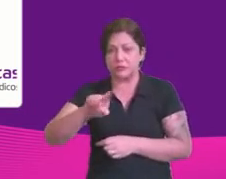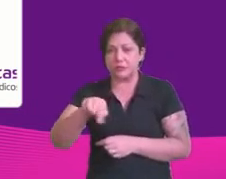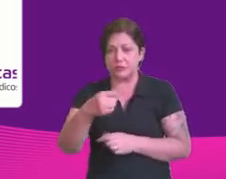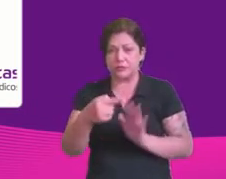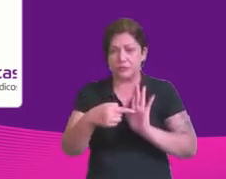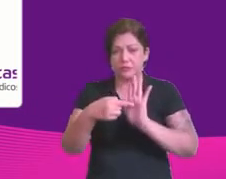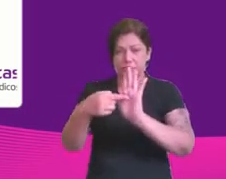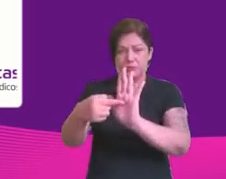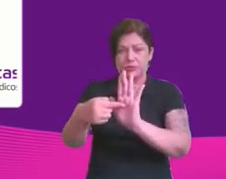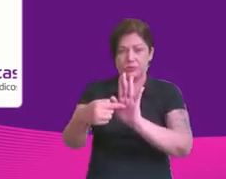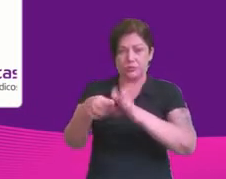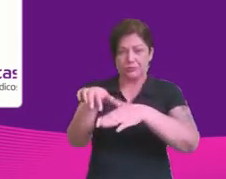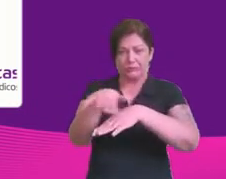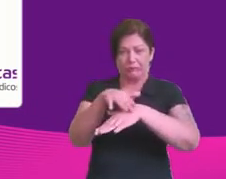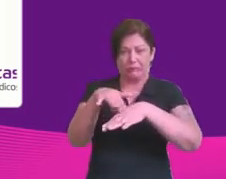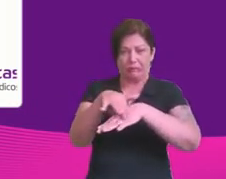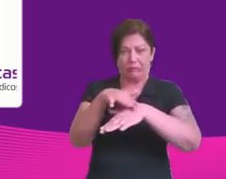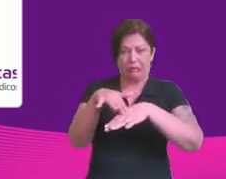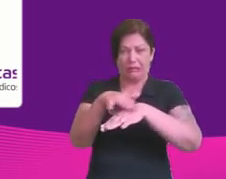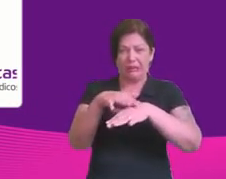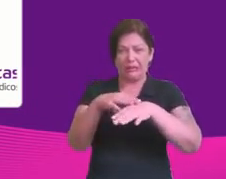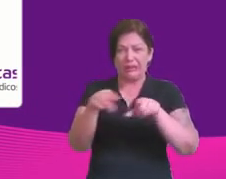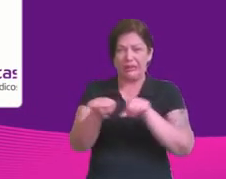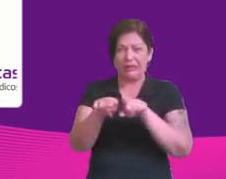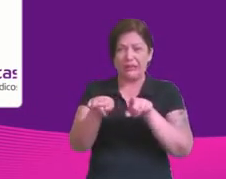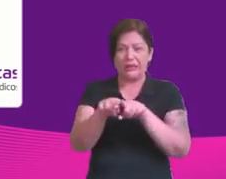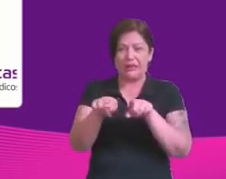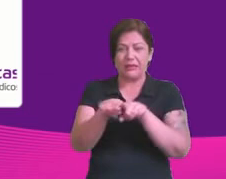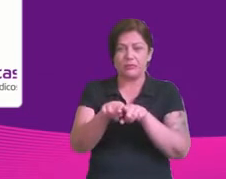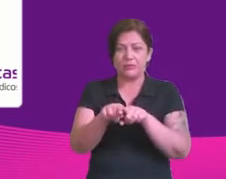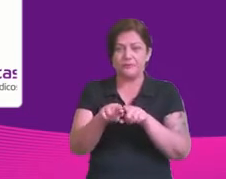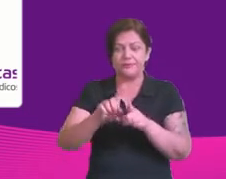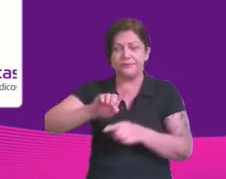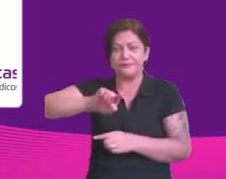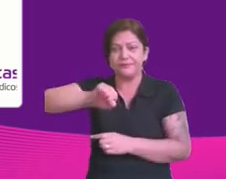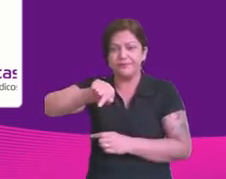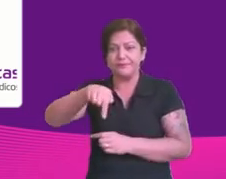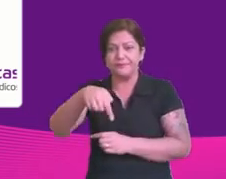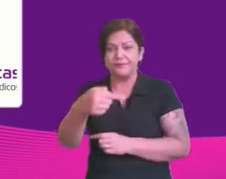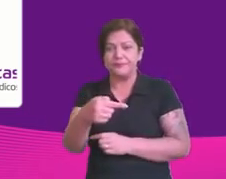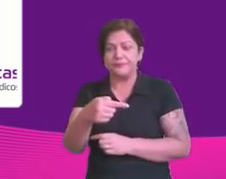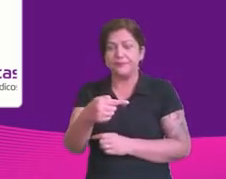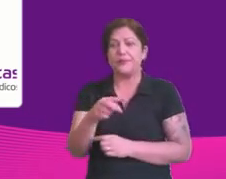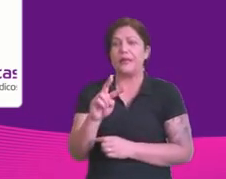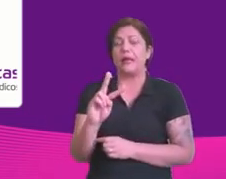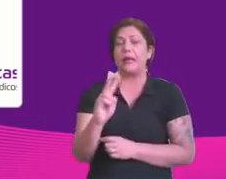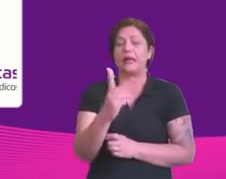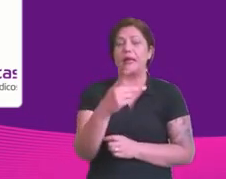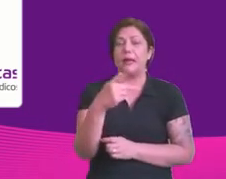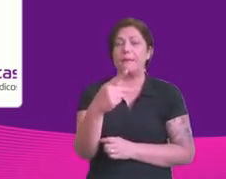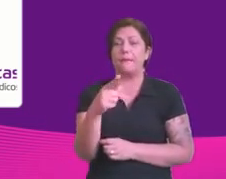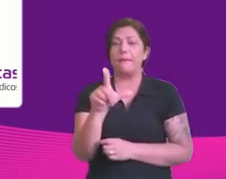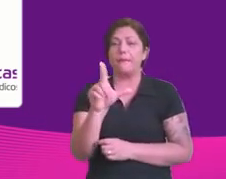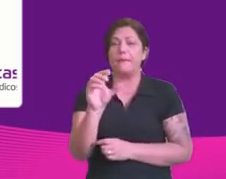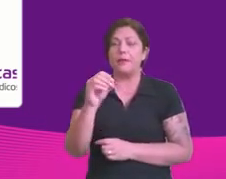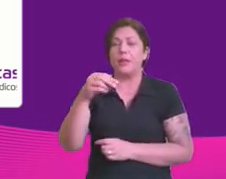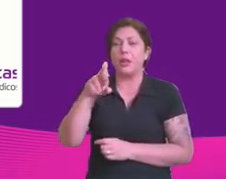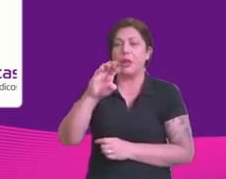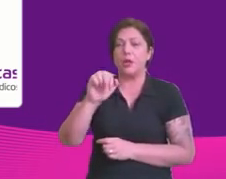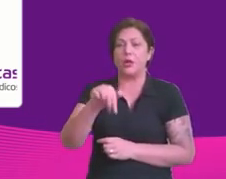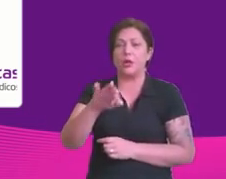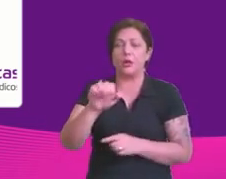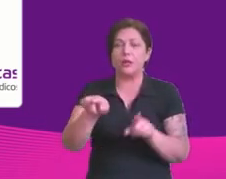adenocarcinoma gástrico, tipo difuso de Lauren, H. pylori negativo, com estabilidade de microsatélite